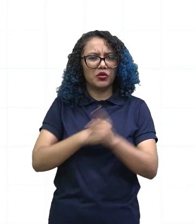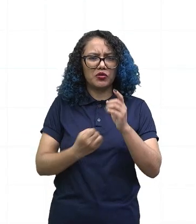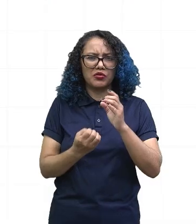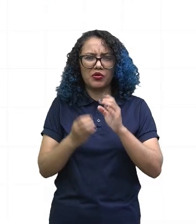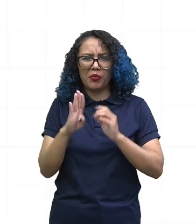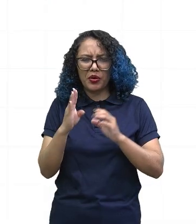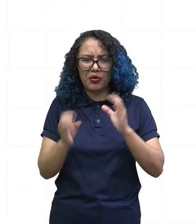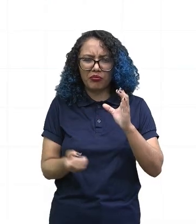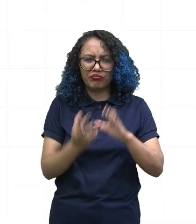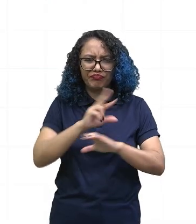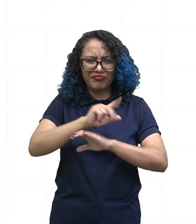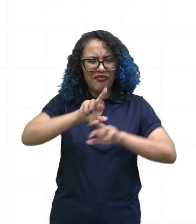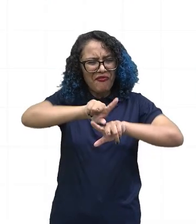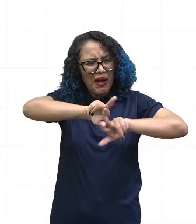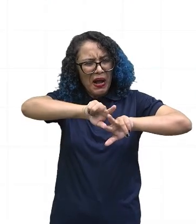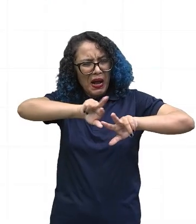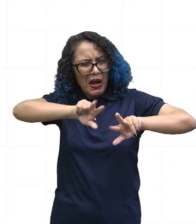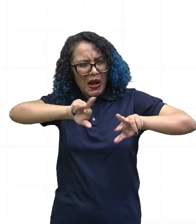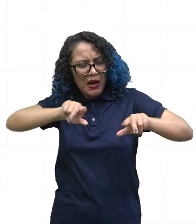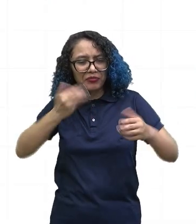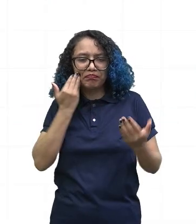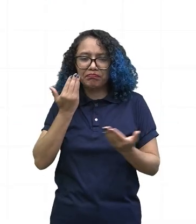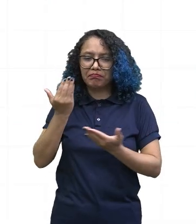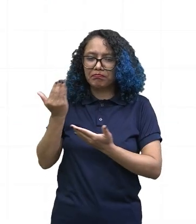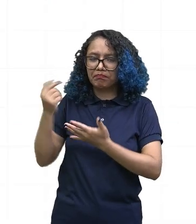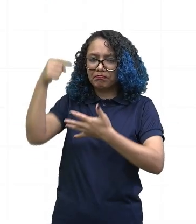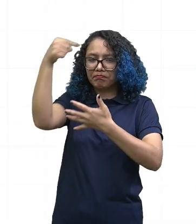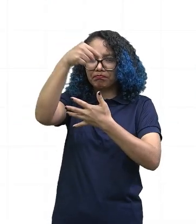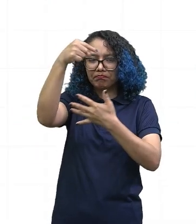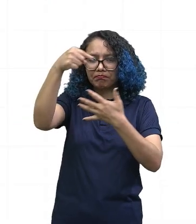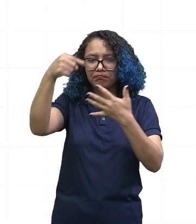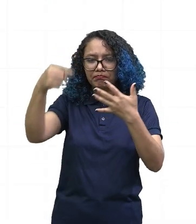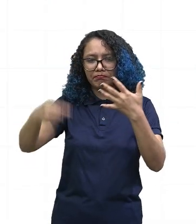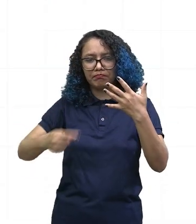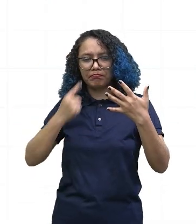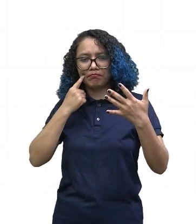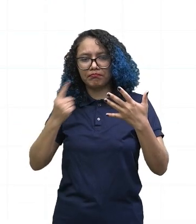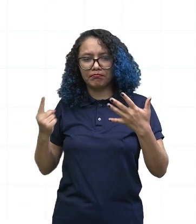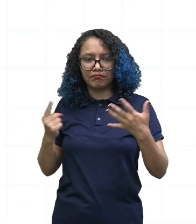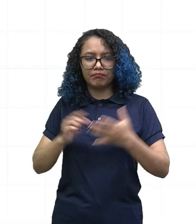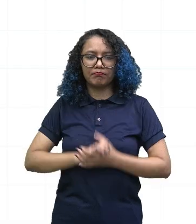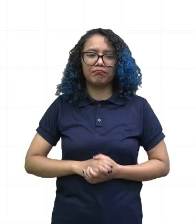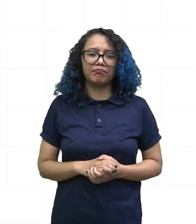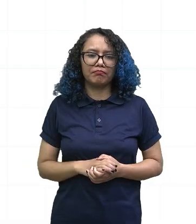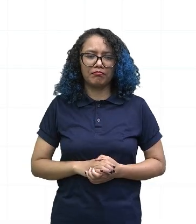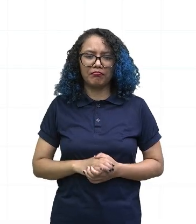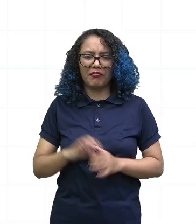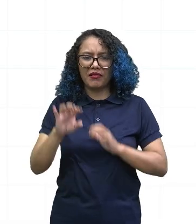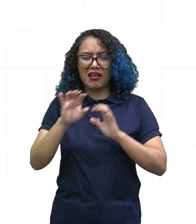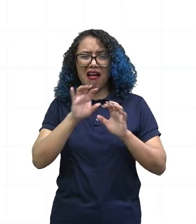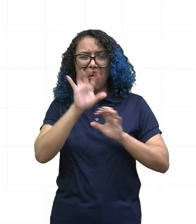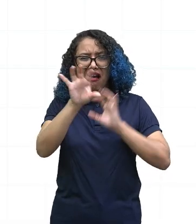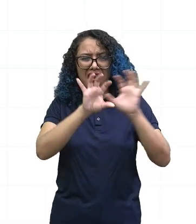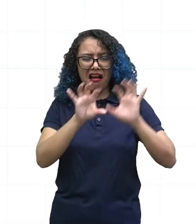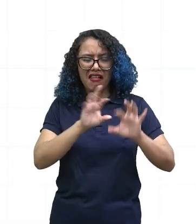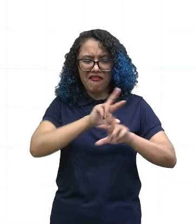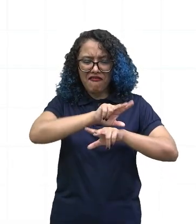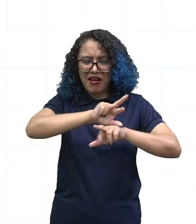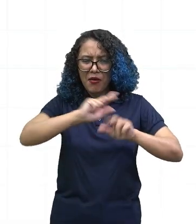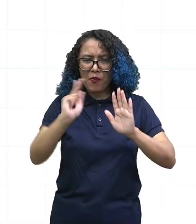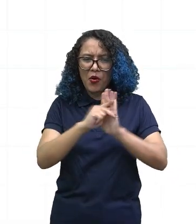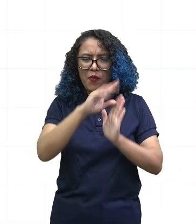açaí, andiroba, e todos esses que você está vendo aí na tela, saem de várias regiões da